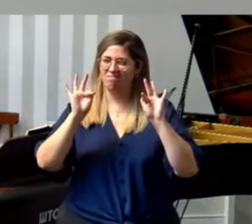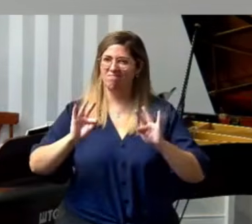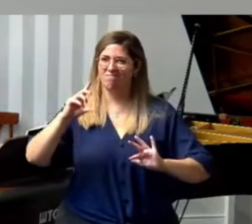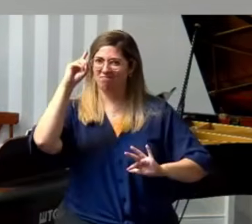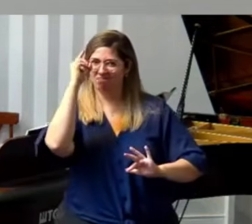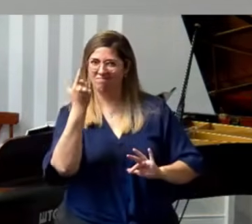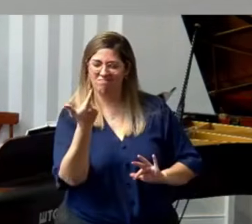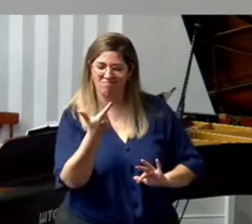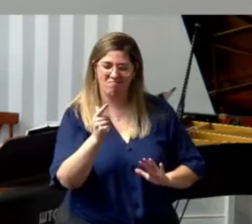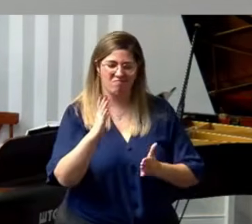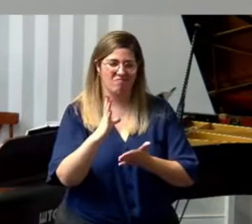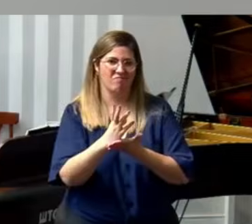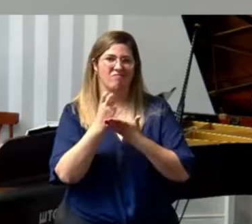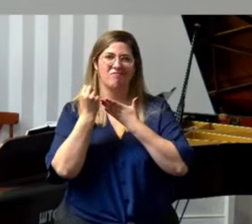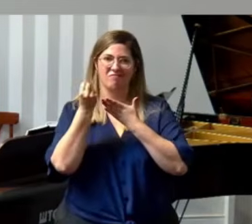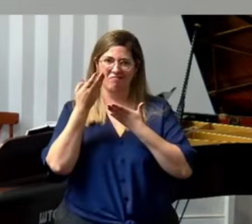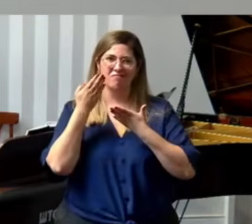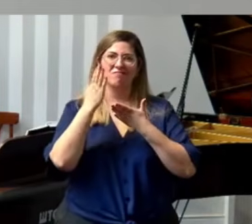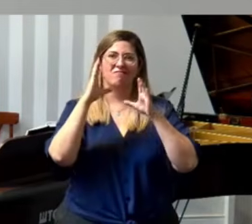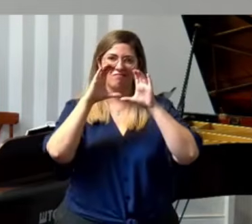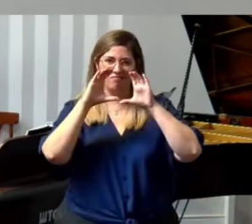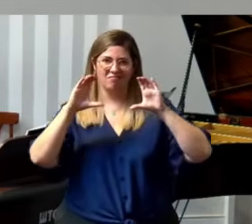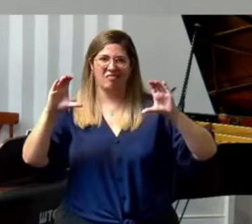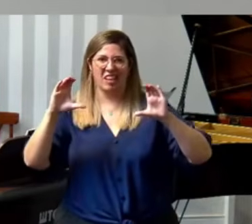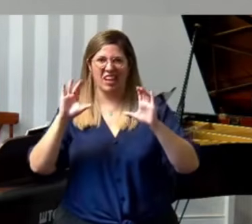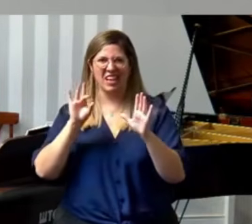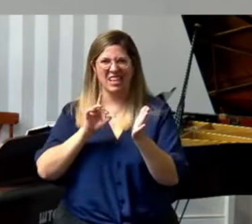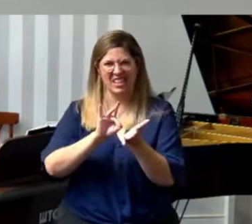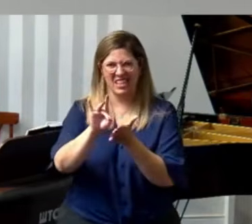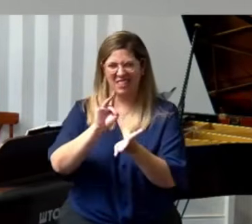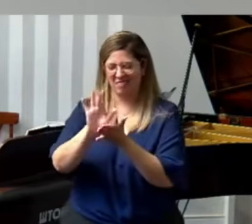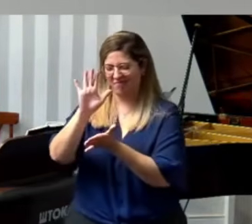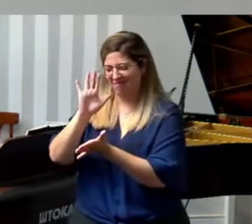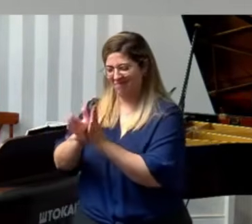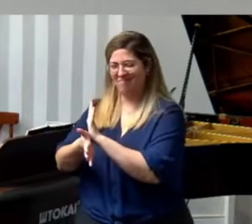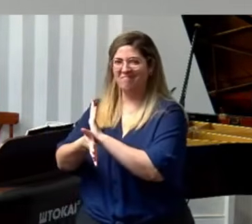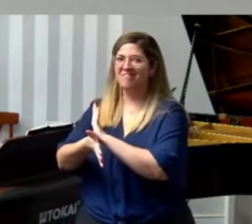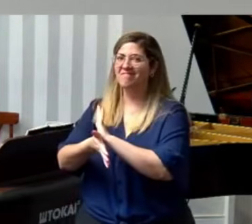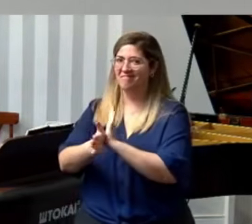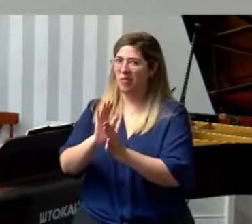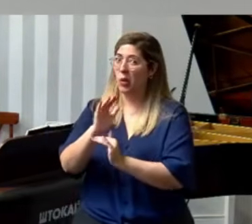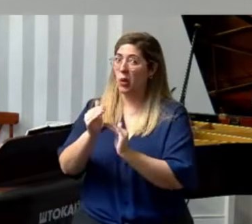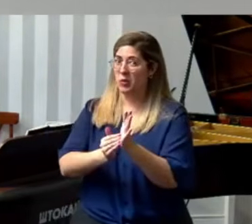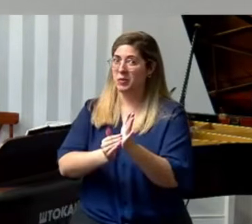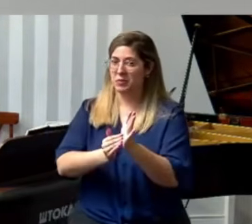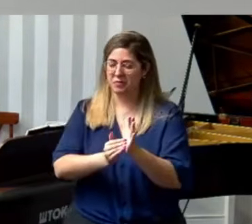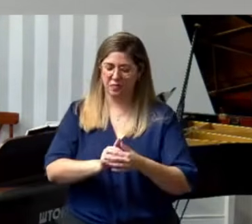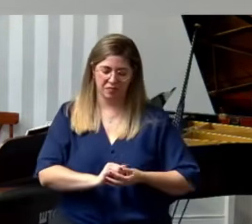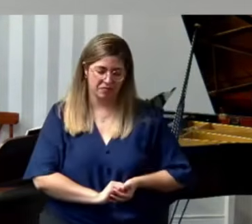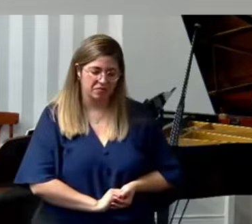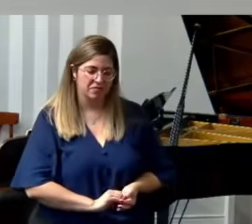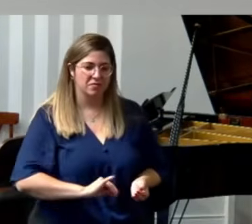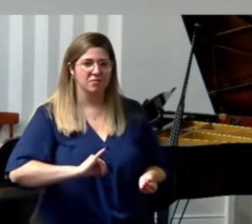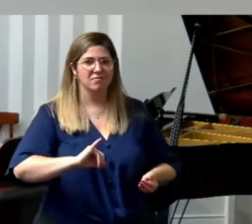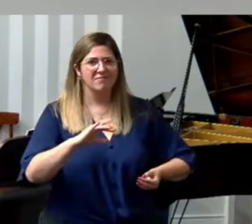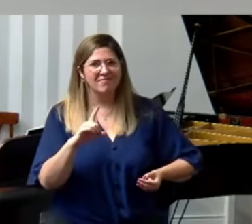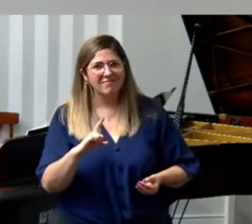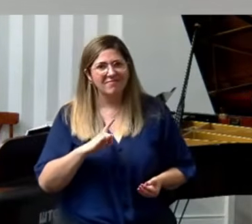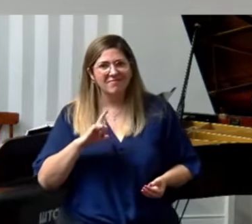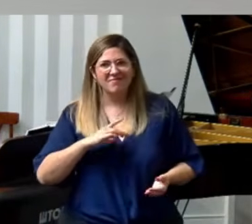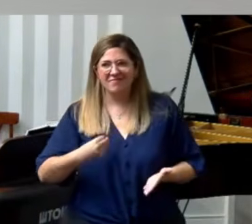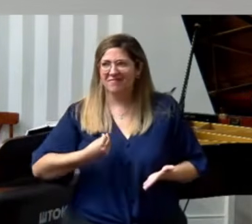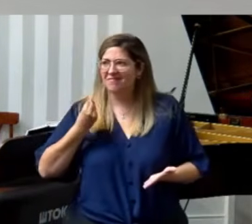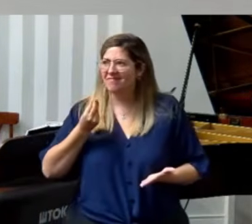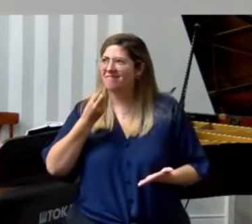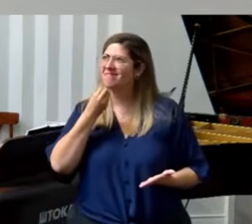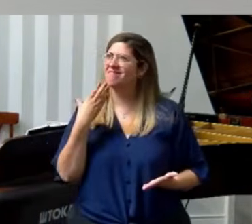todo o reino a Deus, depois de ter colocado todos os inimigos debaixo dos seus pés. Se tem algo bom nessa vida, aqueles